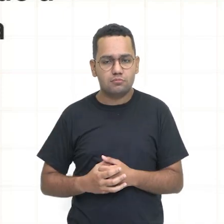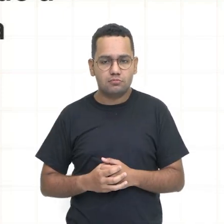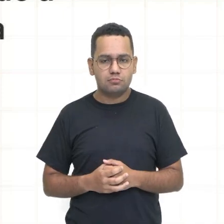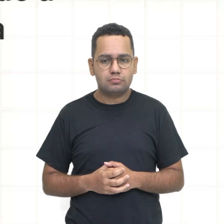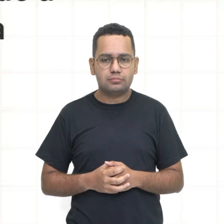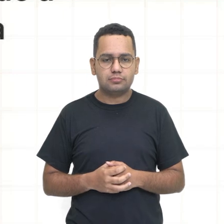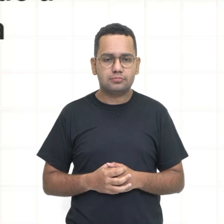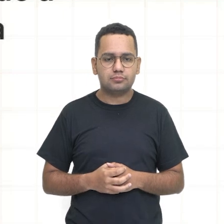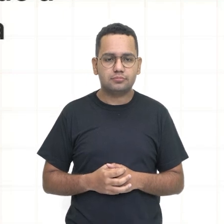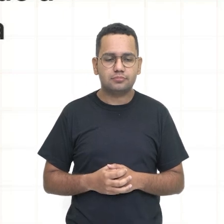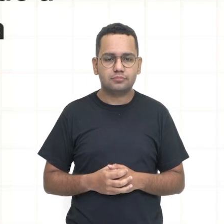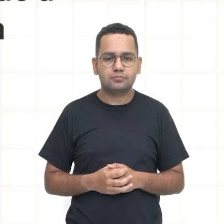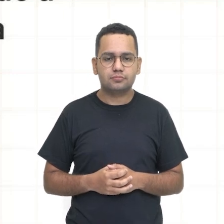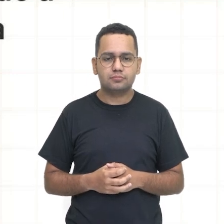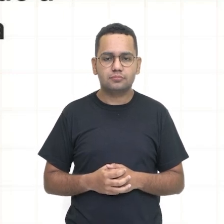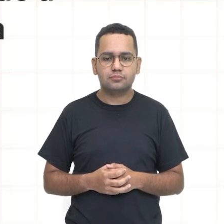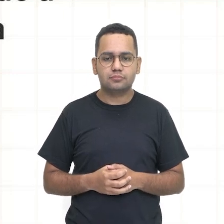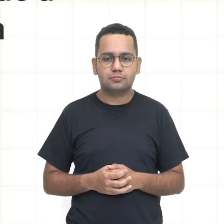esse latifúndio,